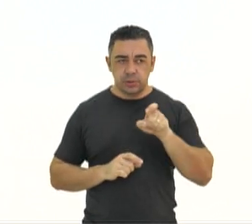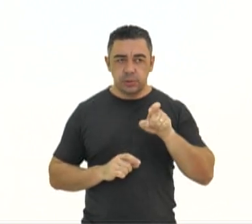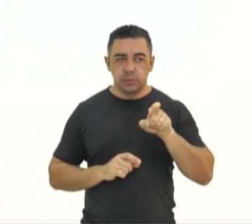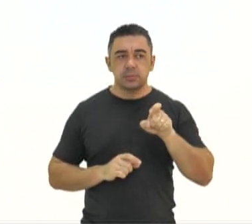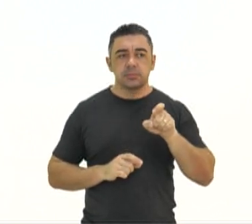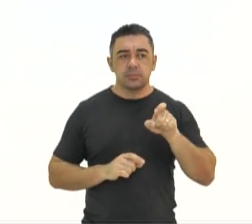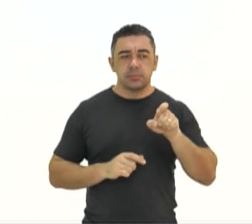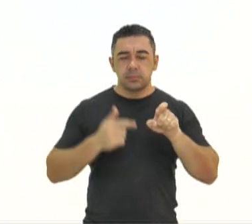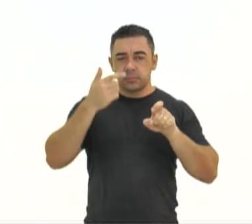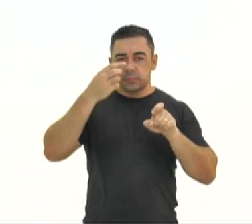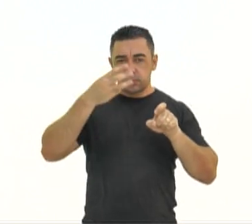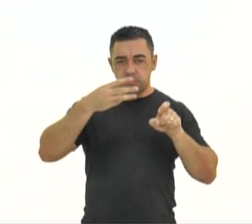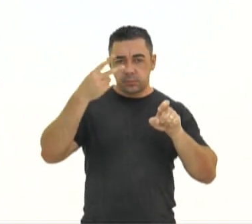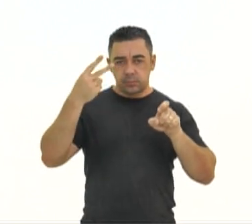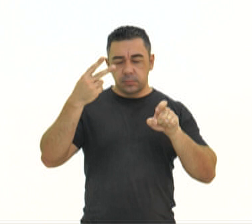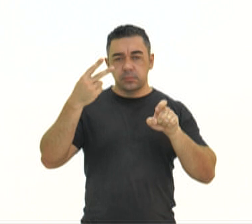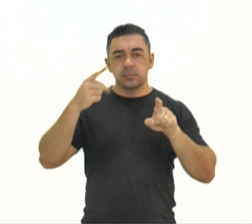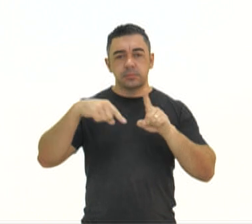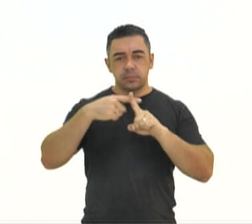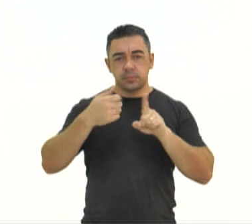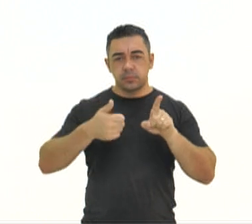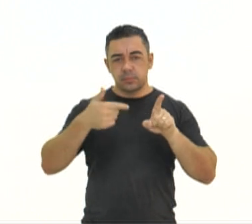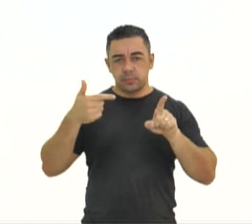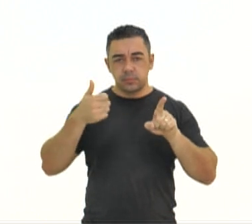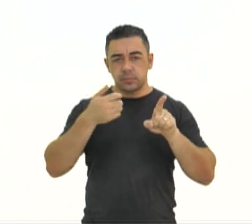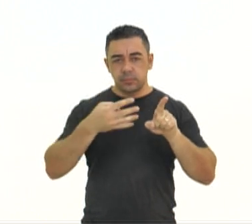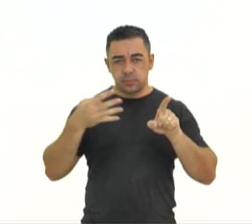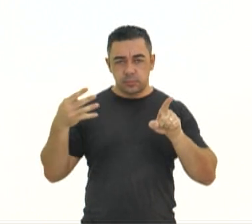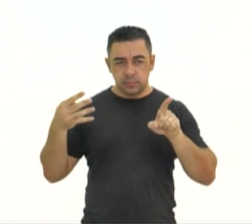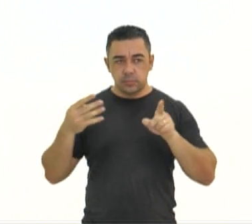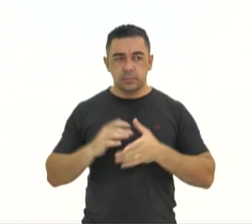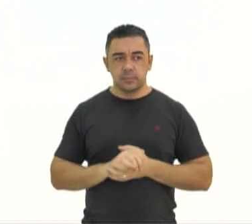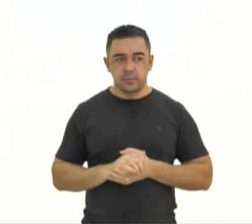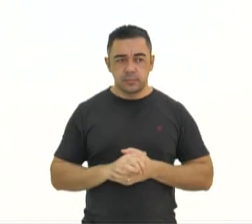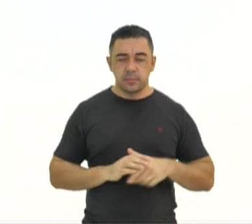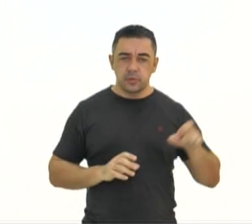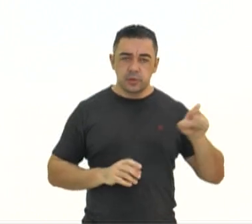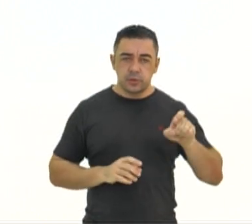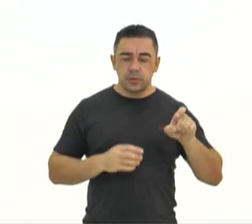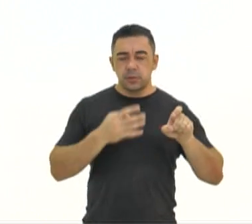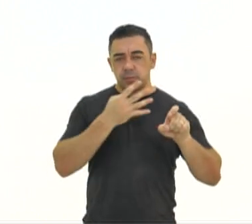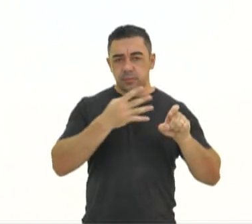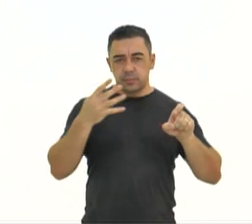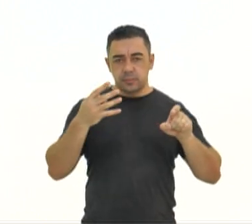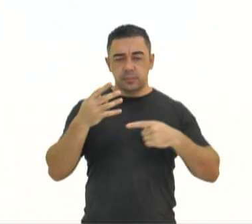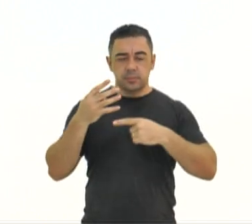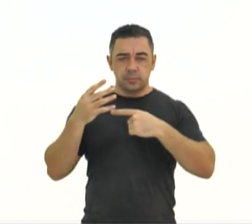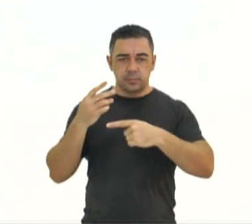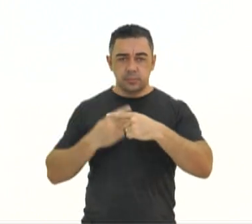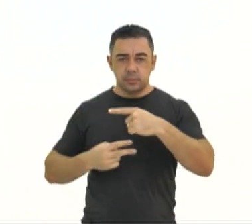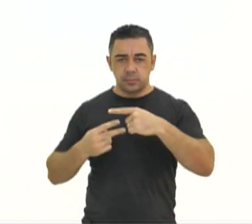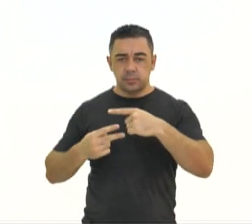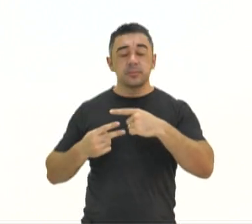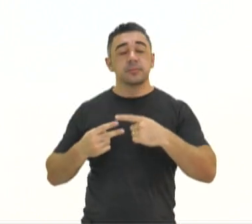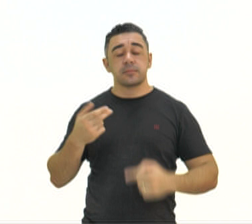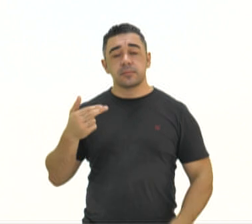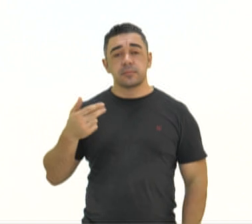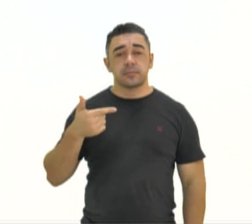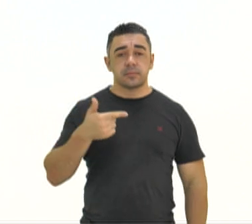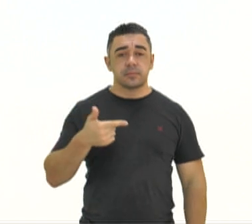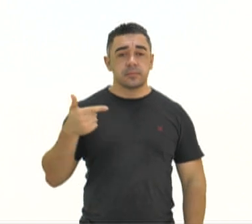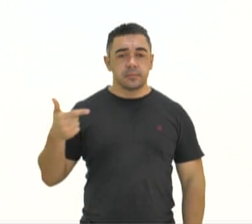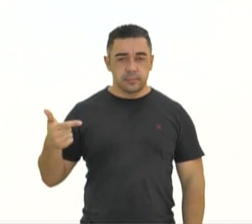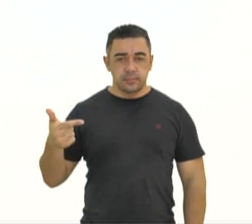2x, 32 mais 12, 44, o 2 passou dividindo e vai ficar x igual